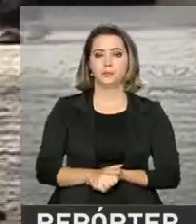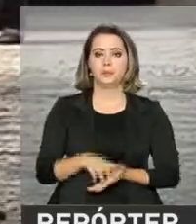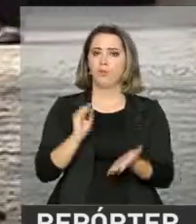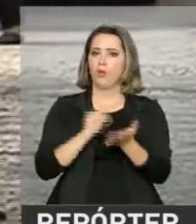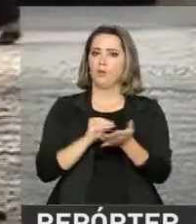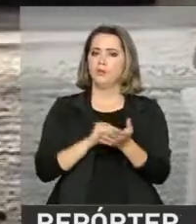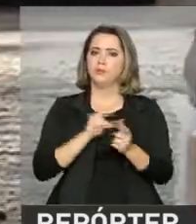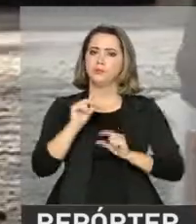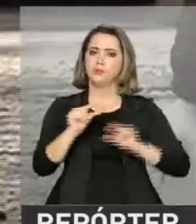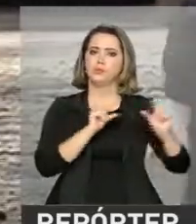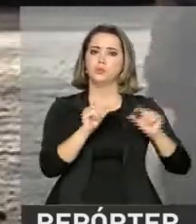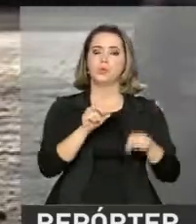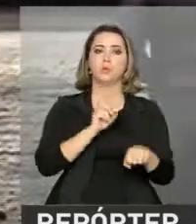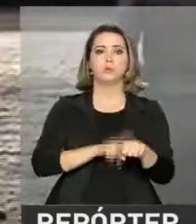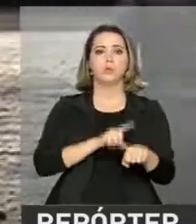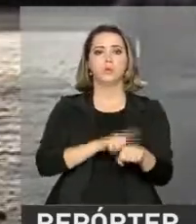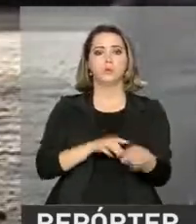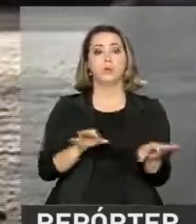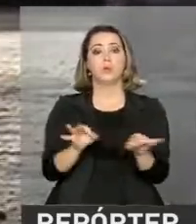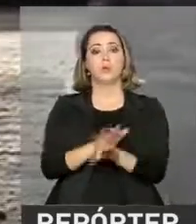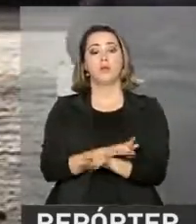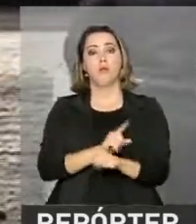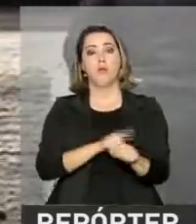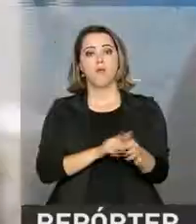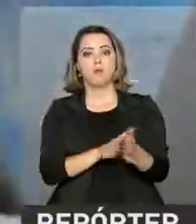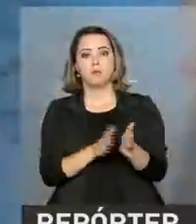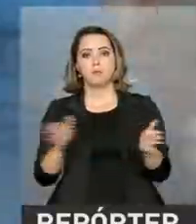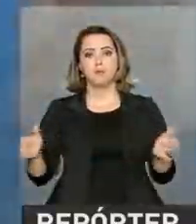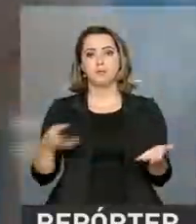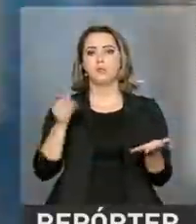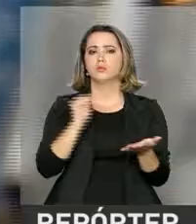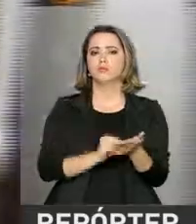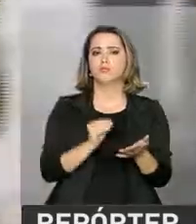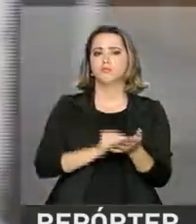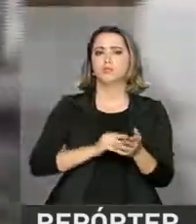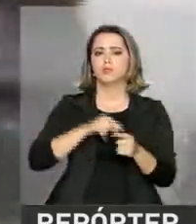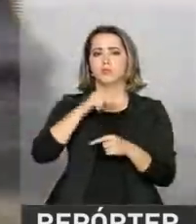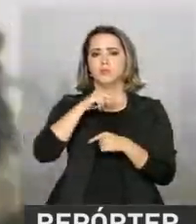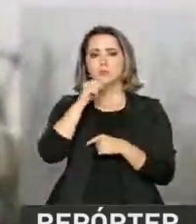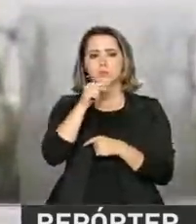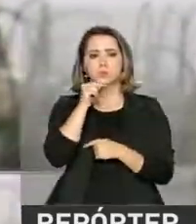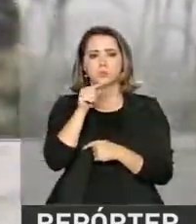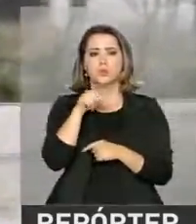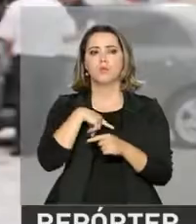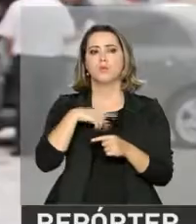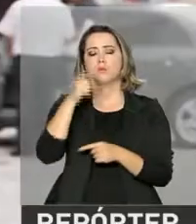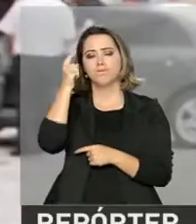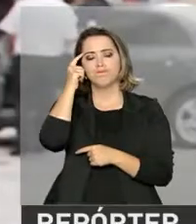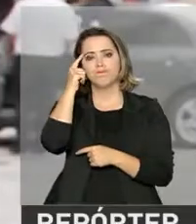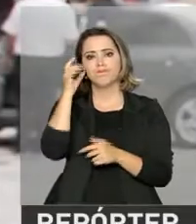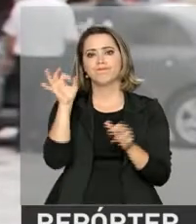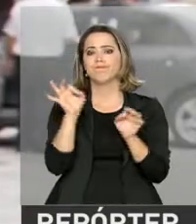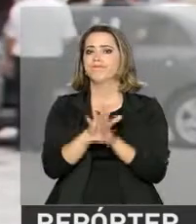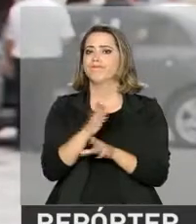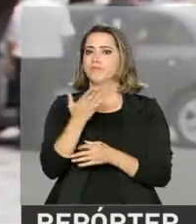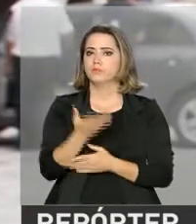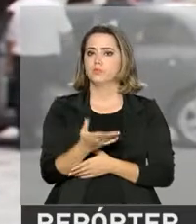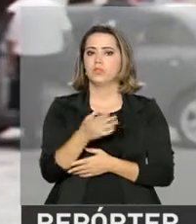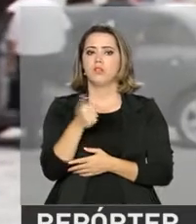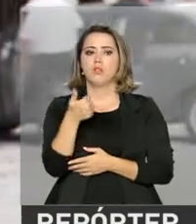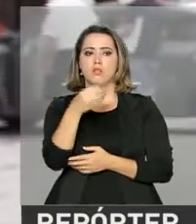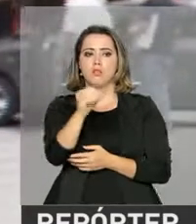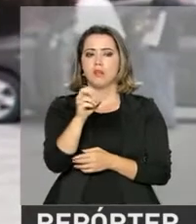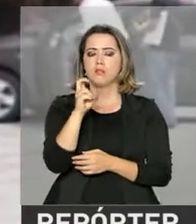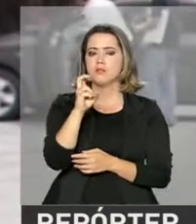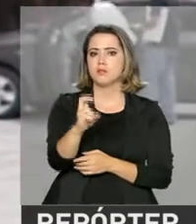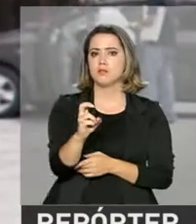Faltam poucos dias para o fim do prazo e com tanta coisa para fazer, quando a gente para pensar, já era. A gente vai deixando, faltam 10, faltam 5 e